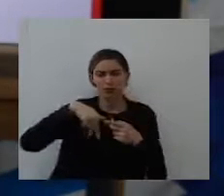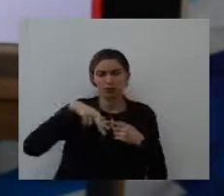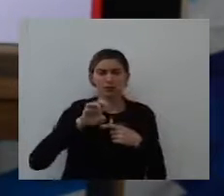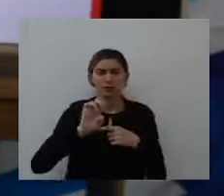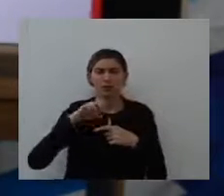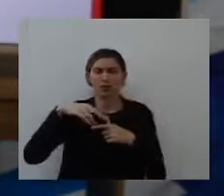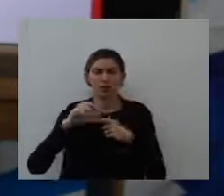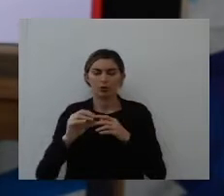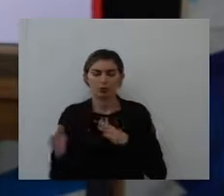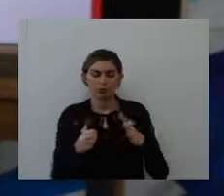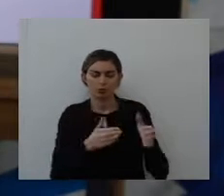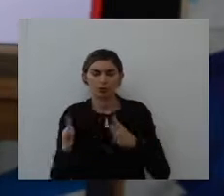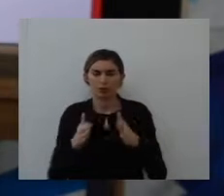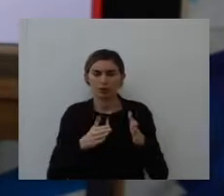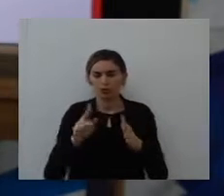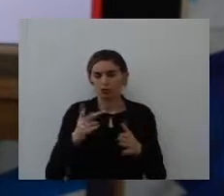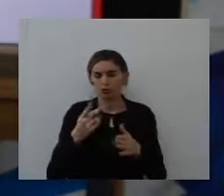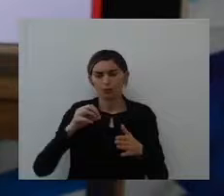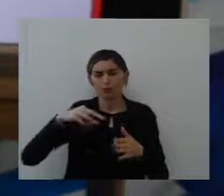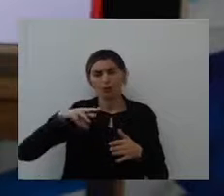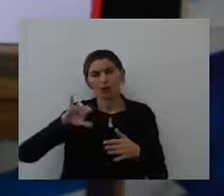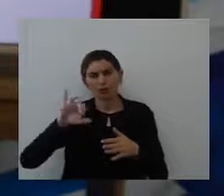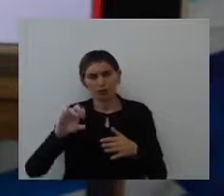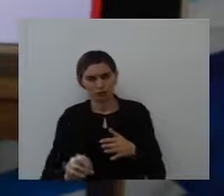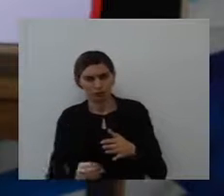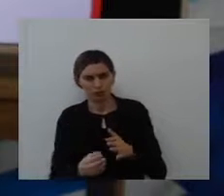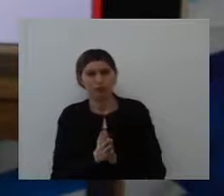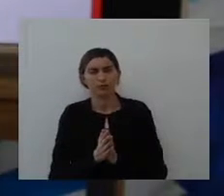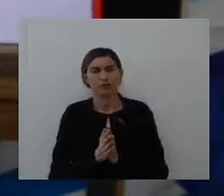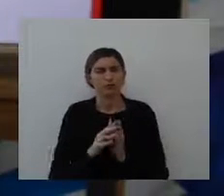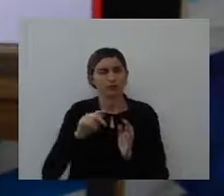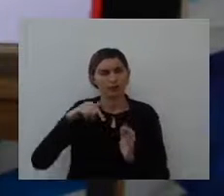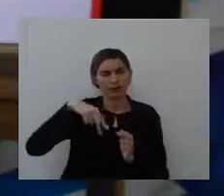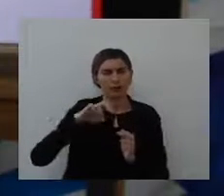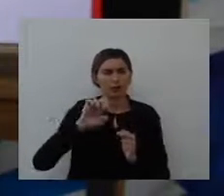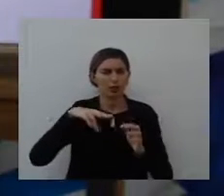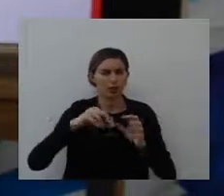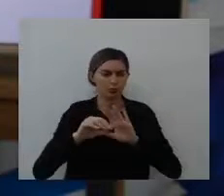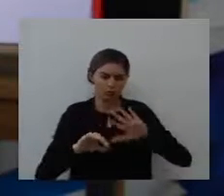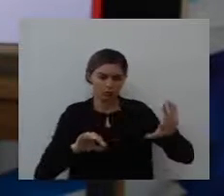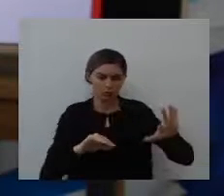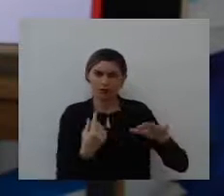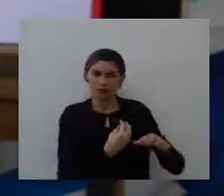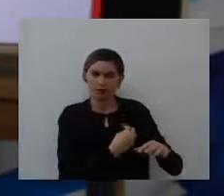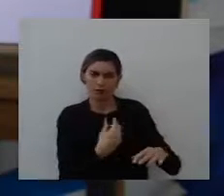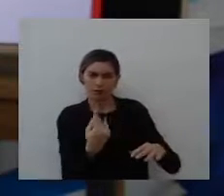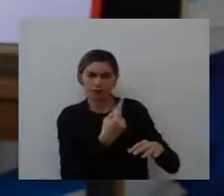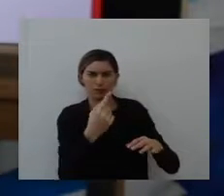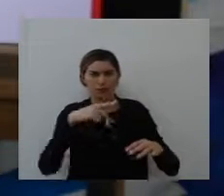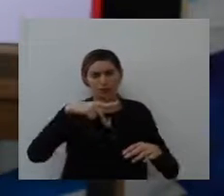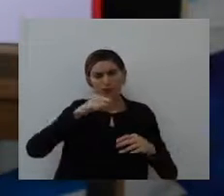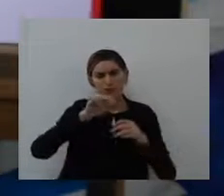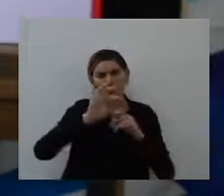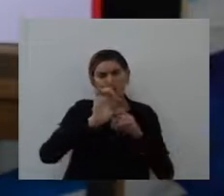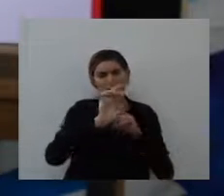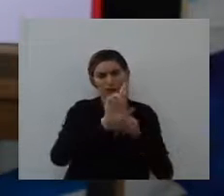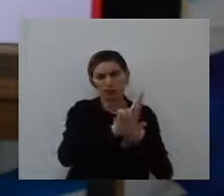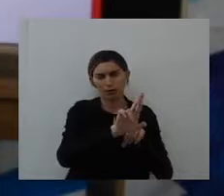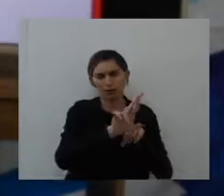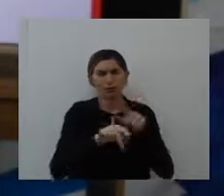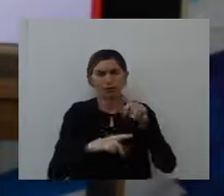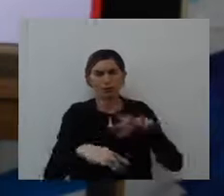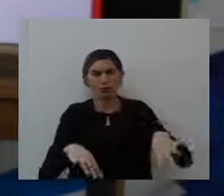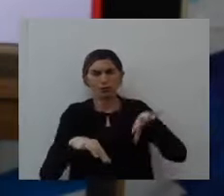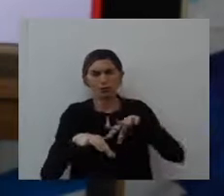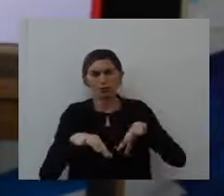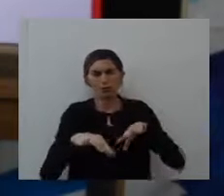quê? Período homérico. Tá bem? Genus são isolados, tem o pater e nós temos